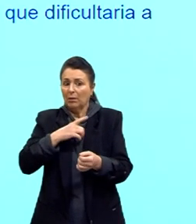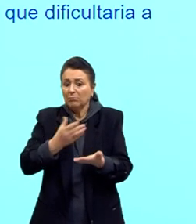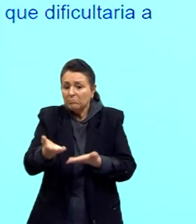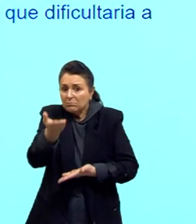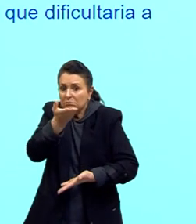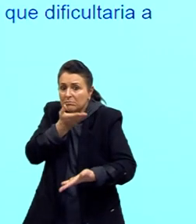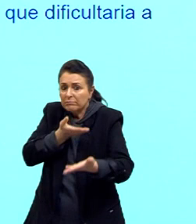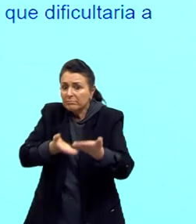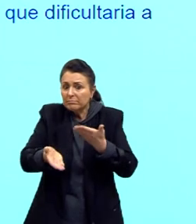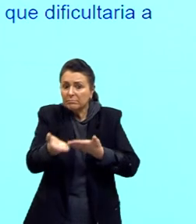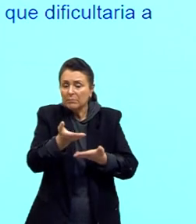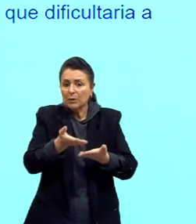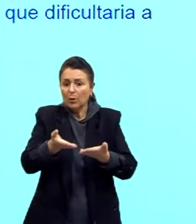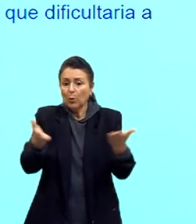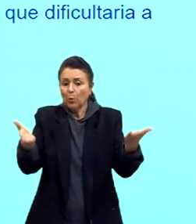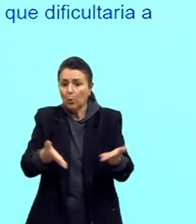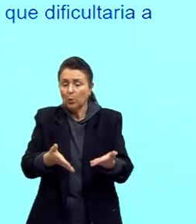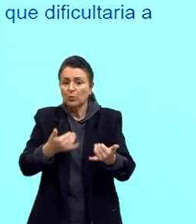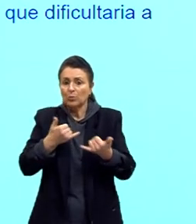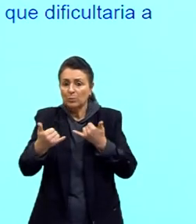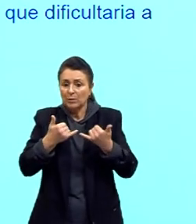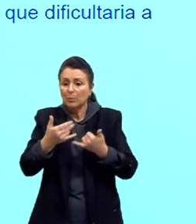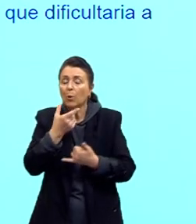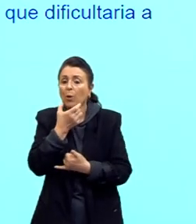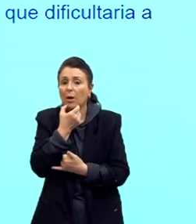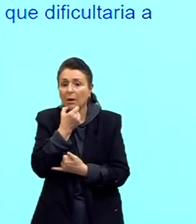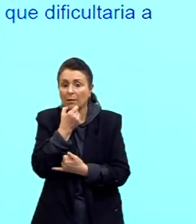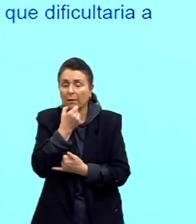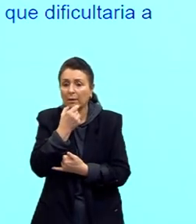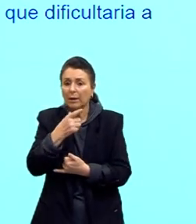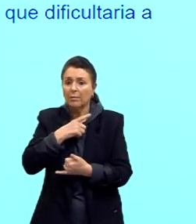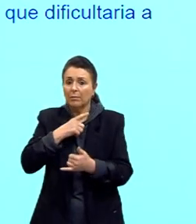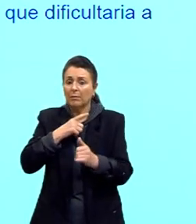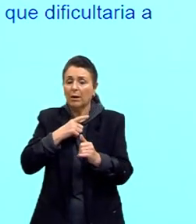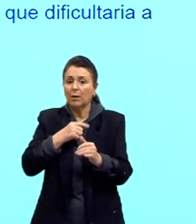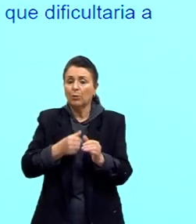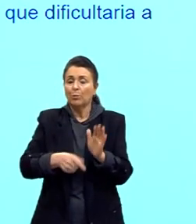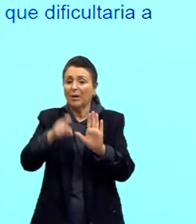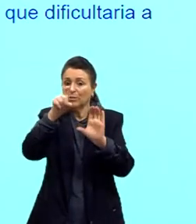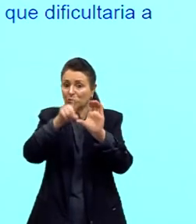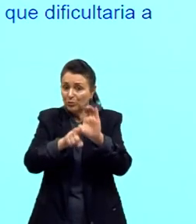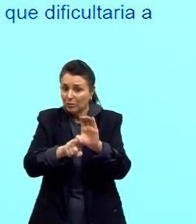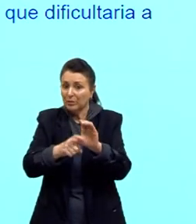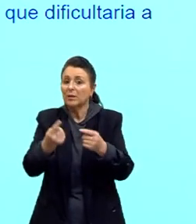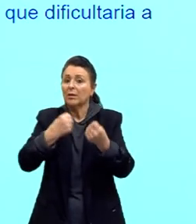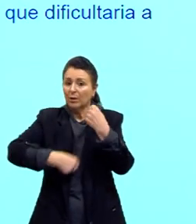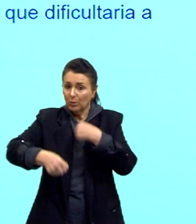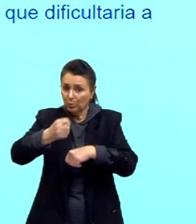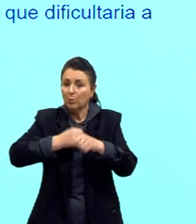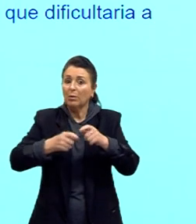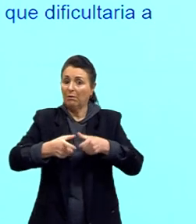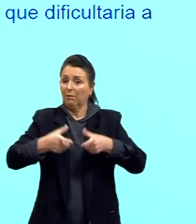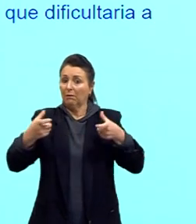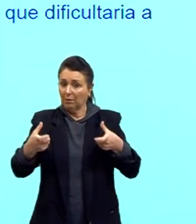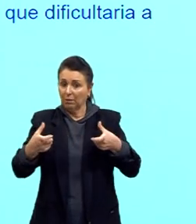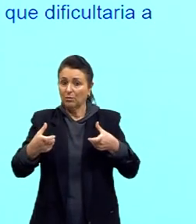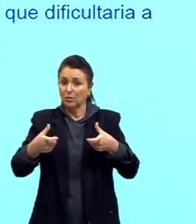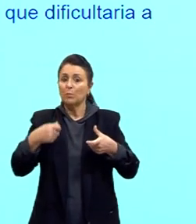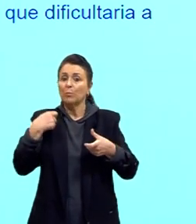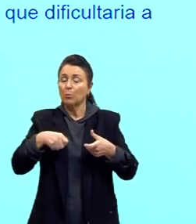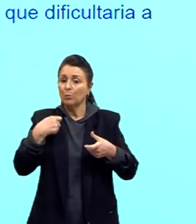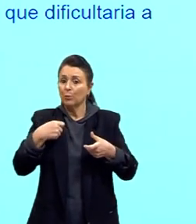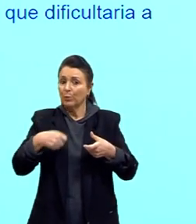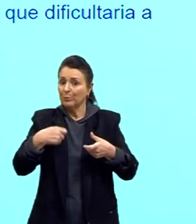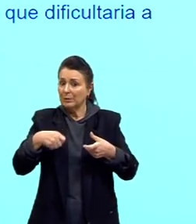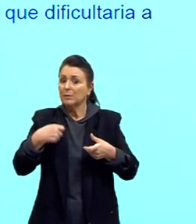hoje por exemplo a Inglaterra tá com um déficit econômico um pouco grande justamente porque ela tem que negociar com